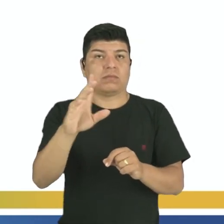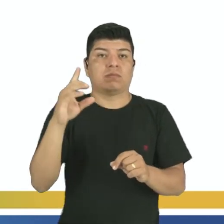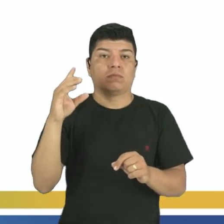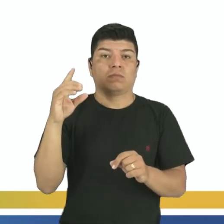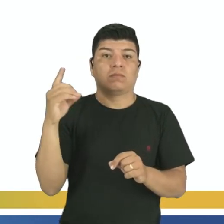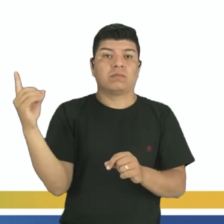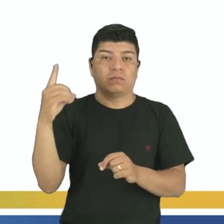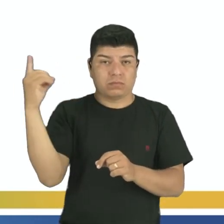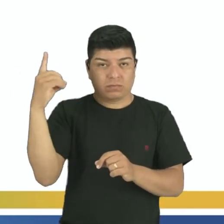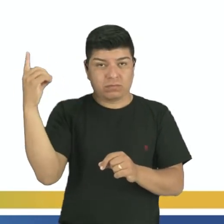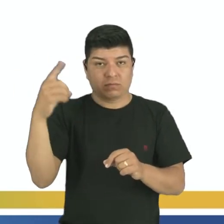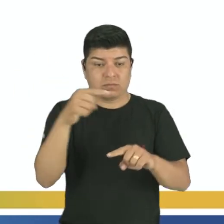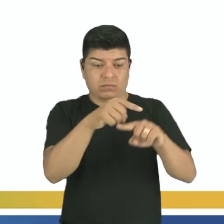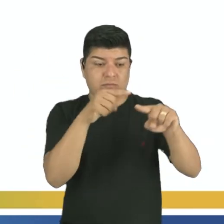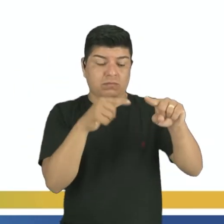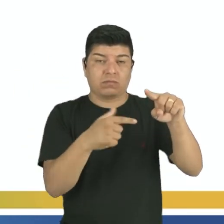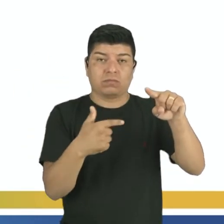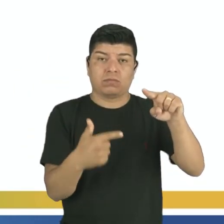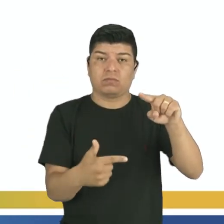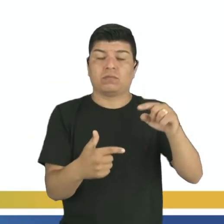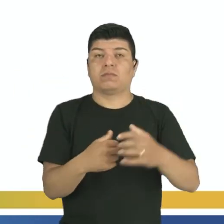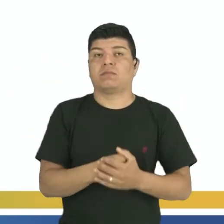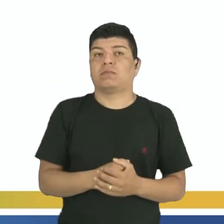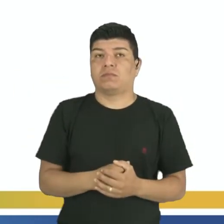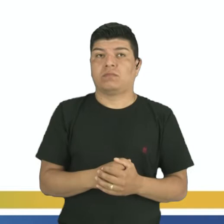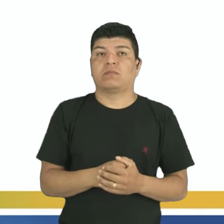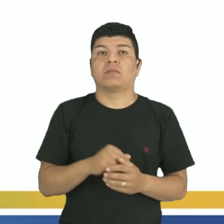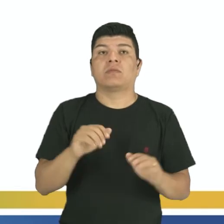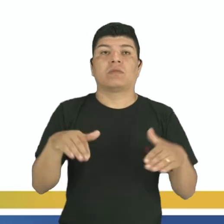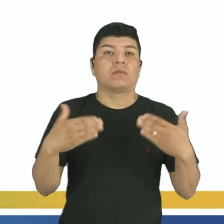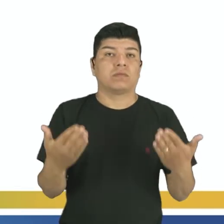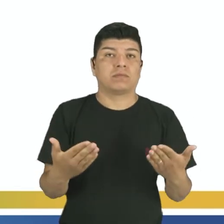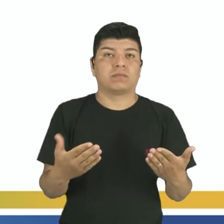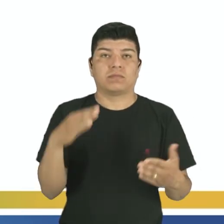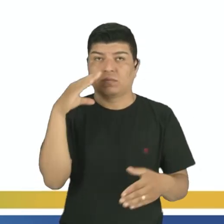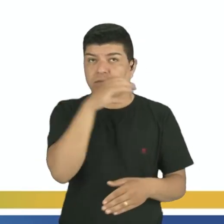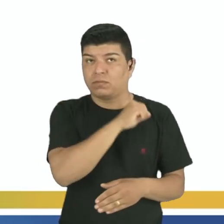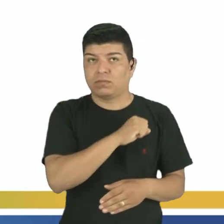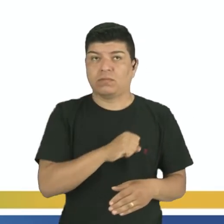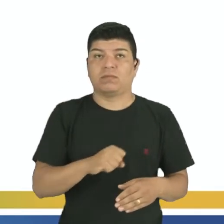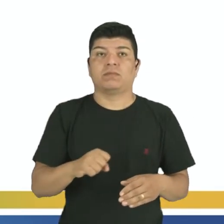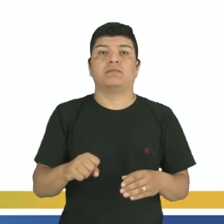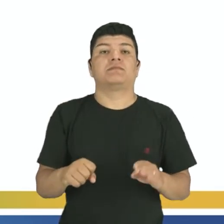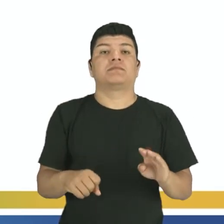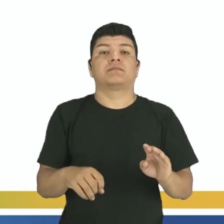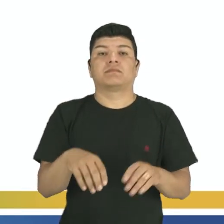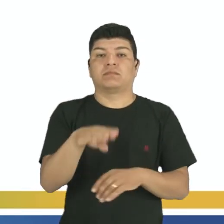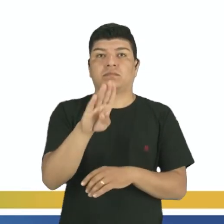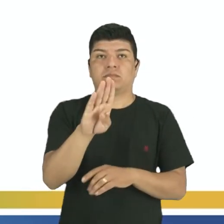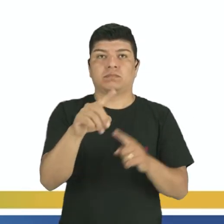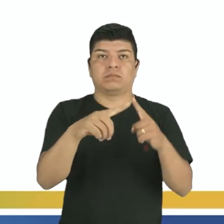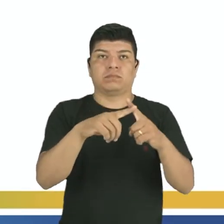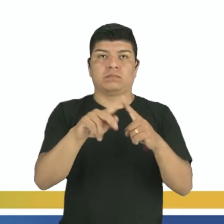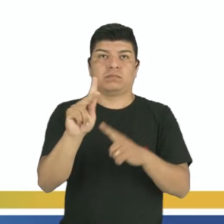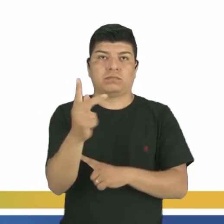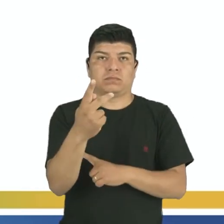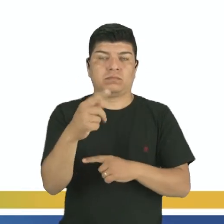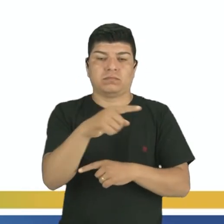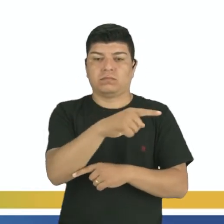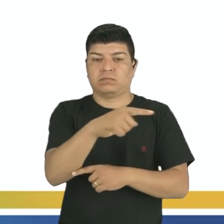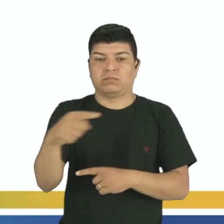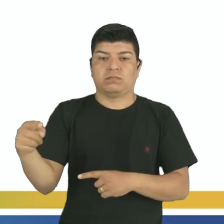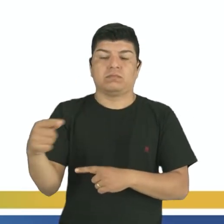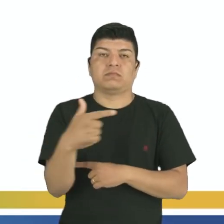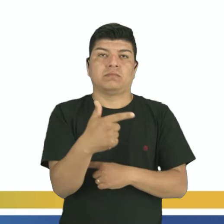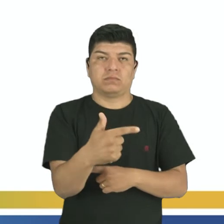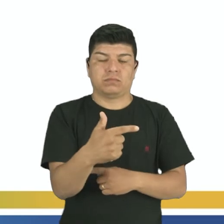e isso dividido por 2, tá bom? Então a área de triângulo, ó, fala bem rapidinho, base vezes altura sobre 2. Essa fórmula aqui se